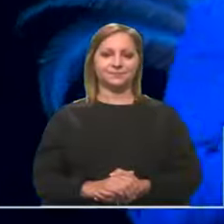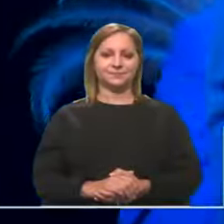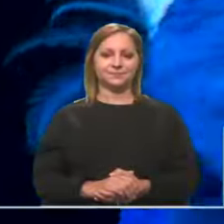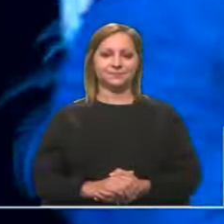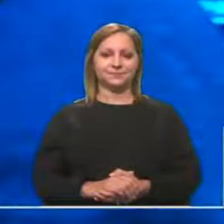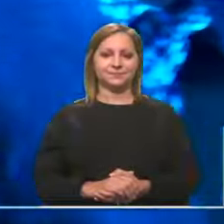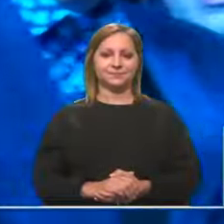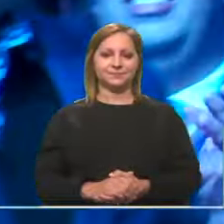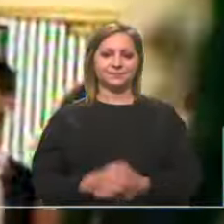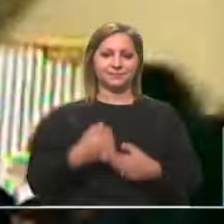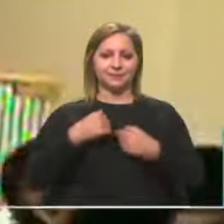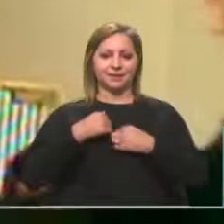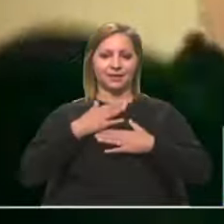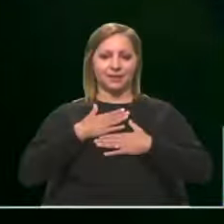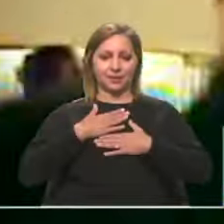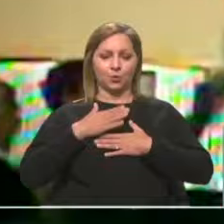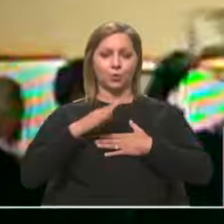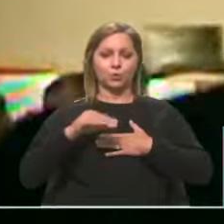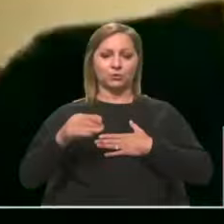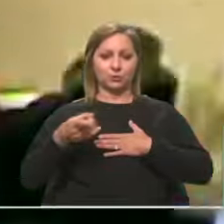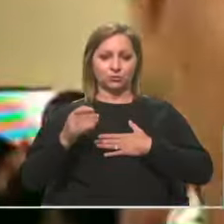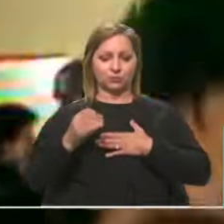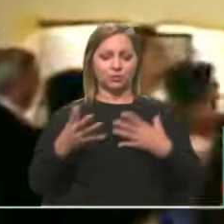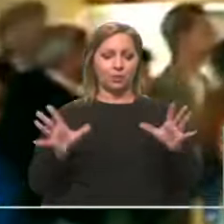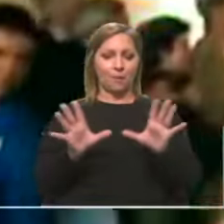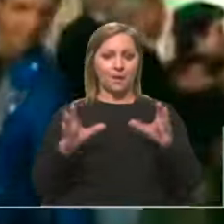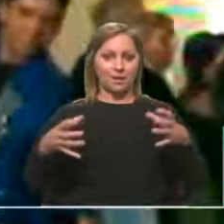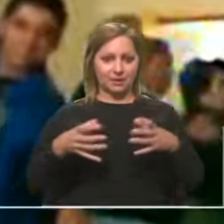Eu que nos anos 90, com uma grande equipa, com o Filipe Laferia,